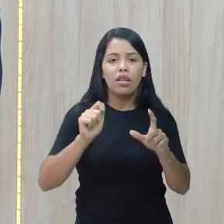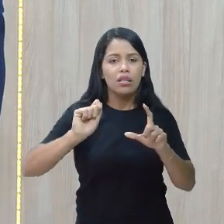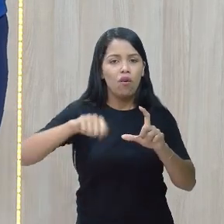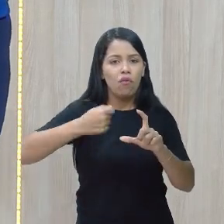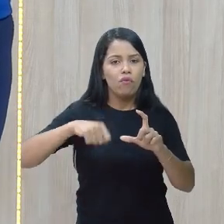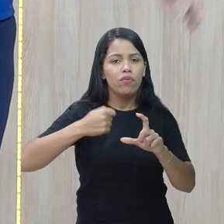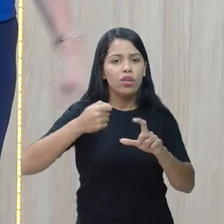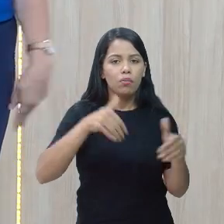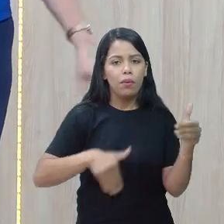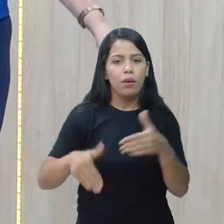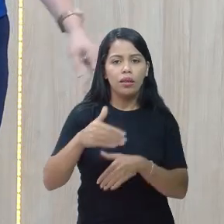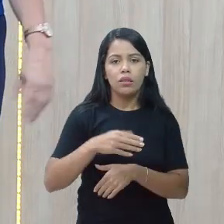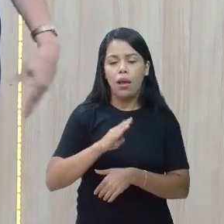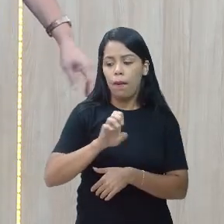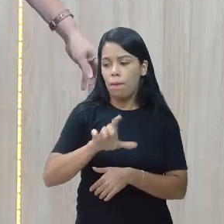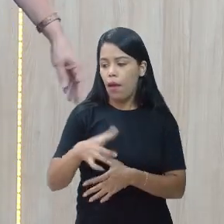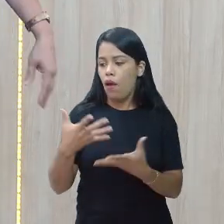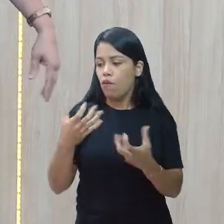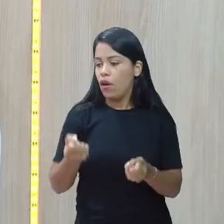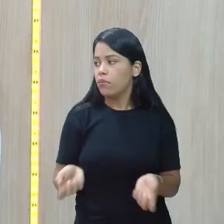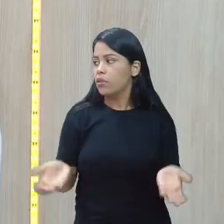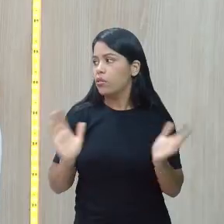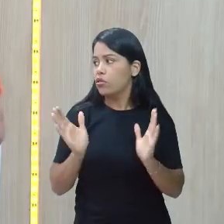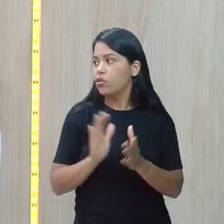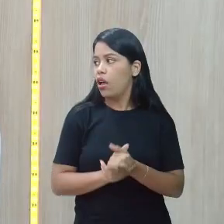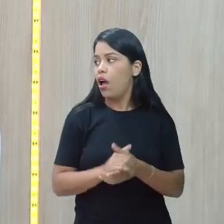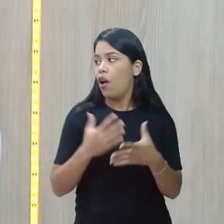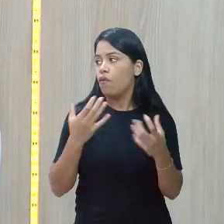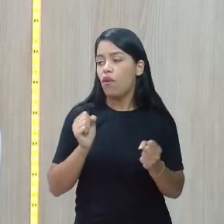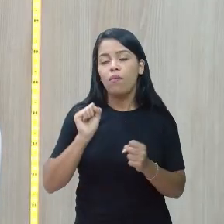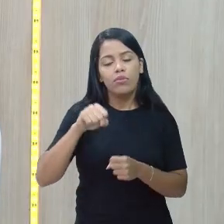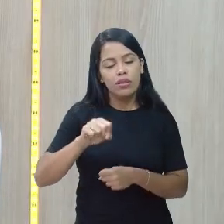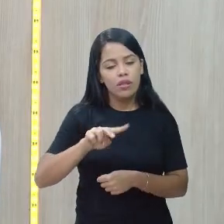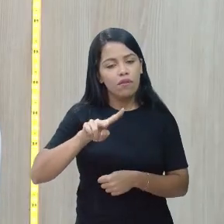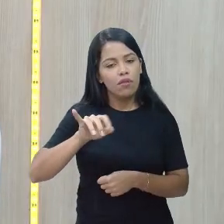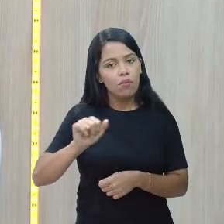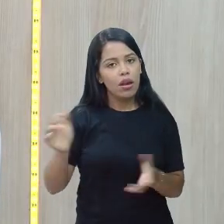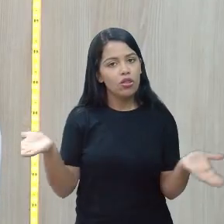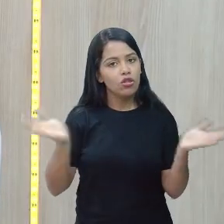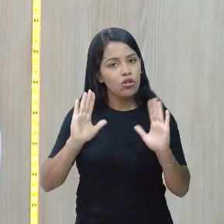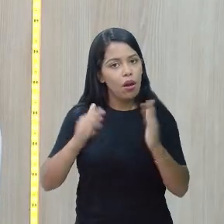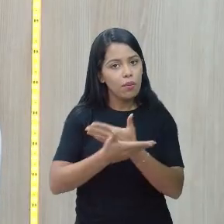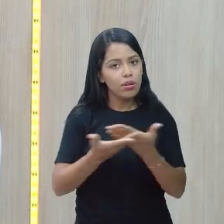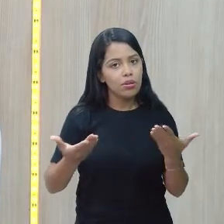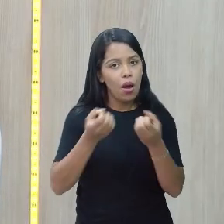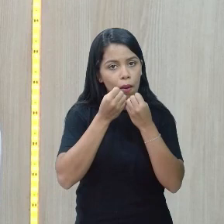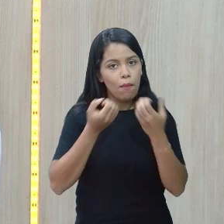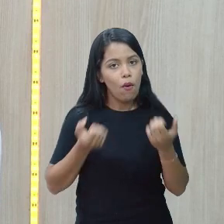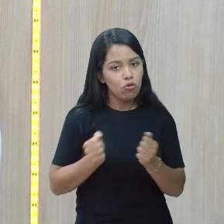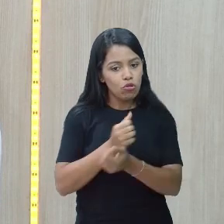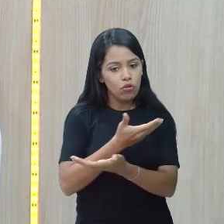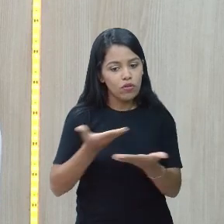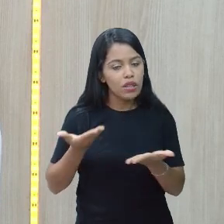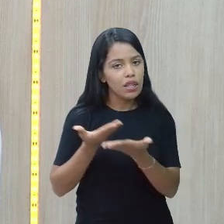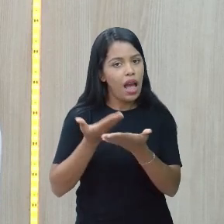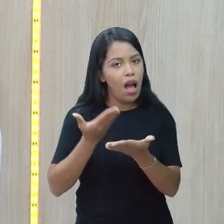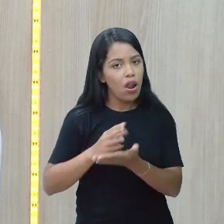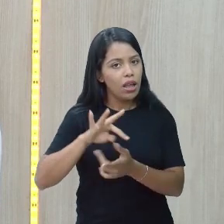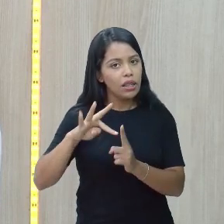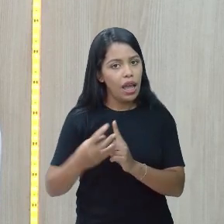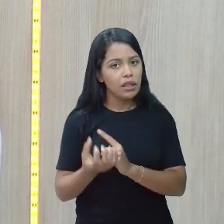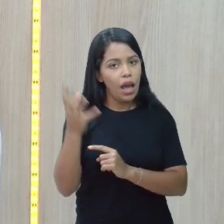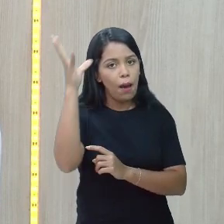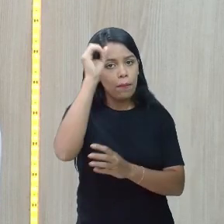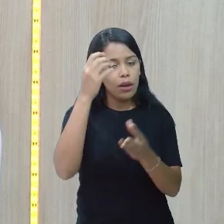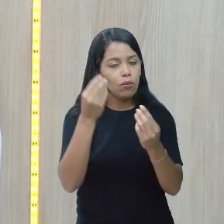participar. Delzinha, vamos nos despedir deles? Vamos sim, Vilma. Tchau, pessoal. Foi muito bom estar aqui na aula de arte. Aprendi muita coisa hoje